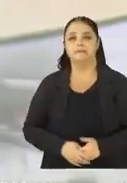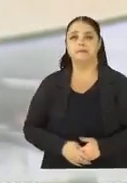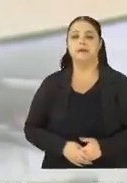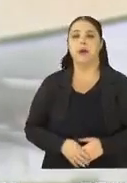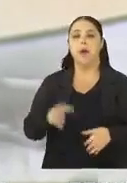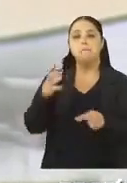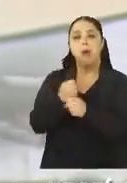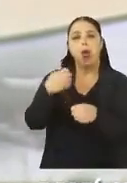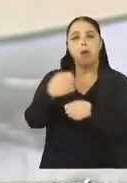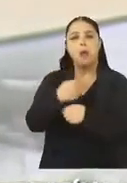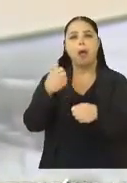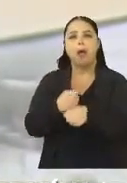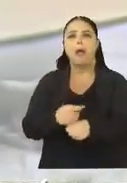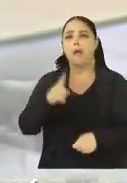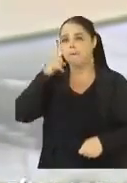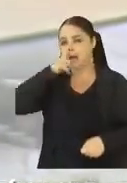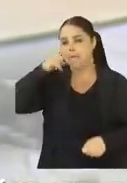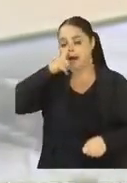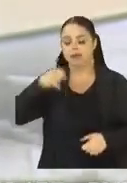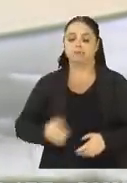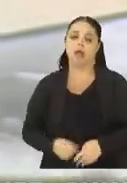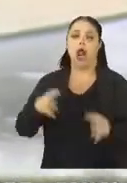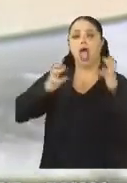que a mamãe